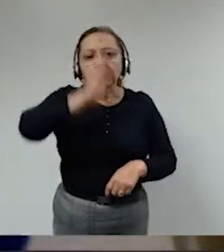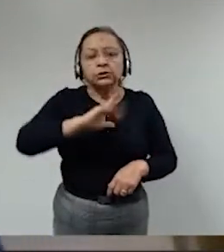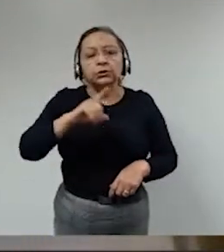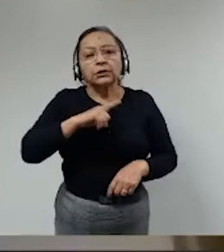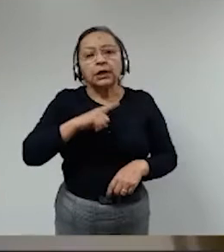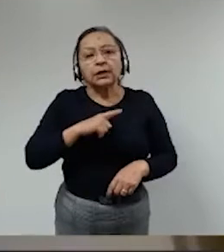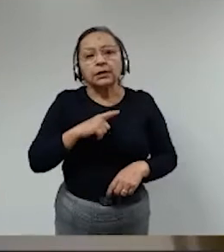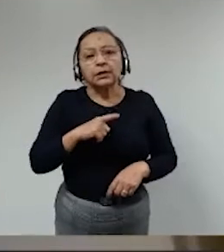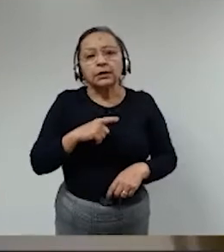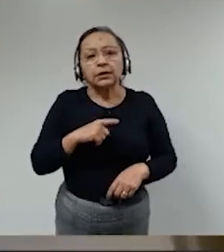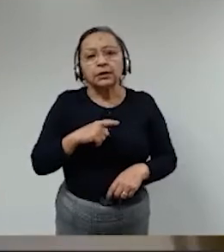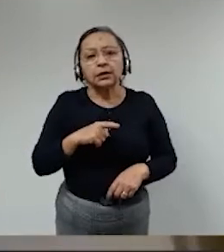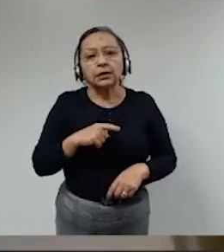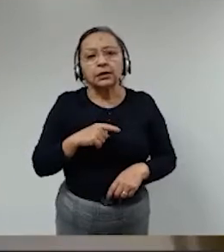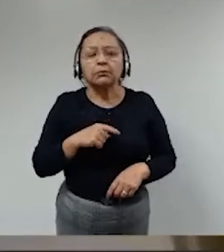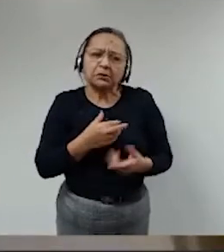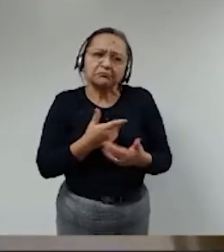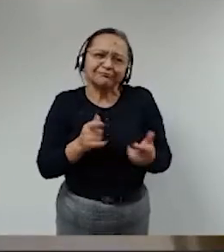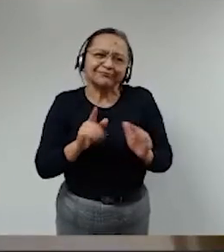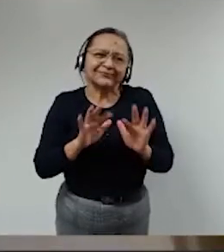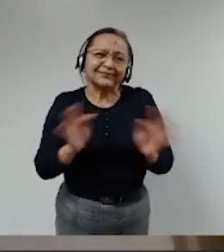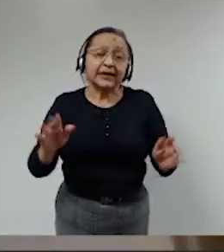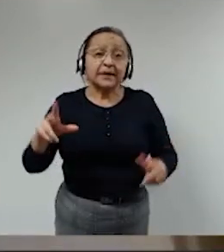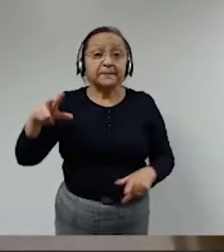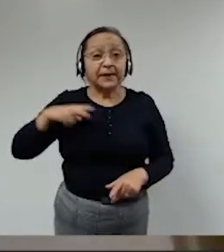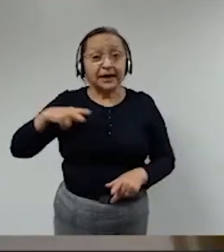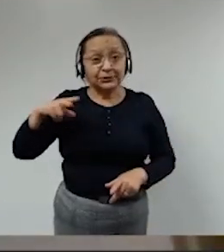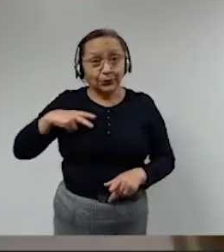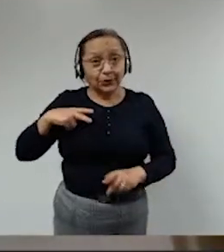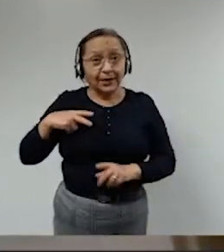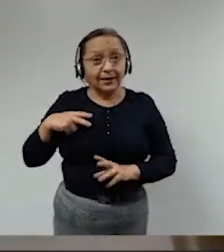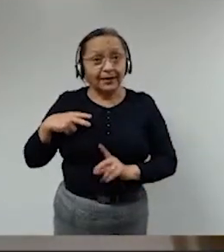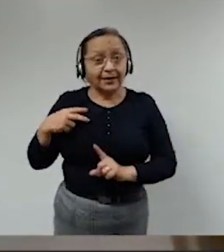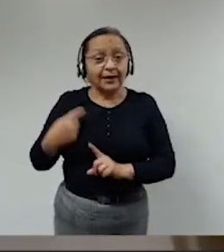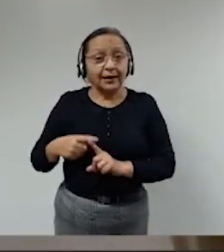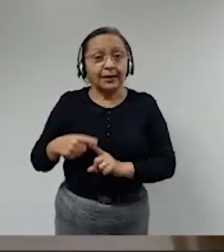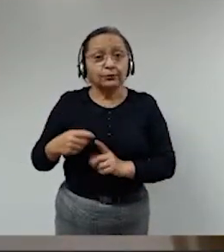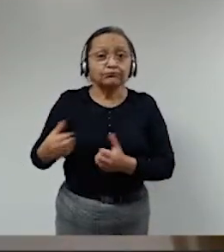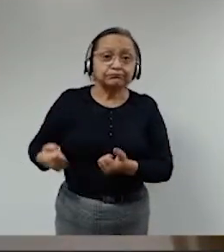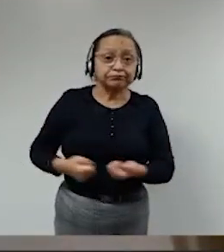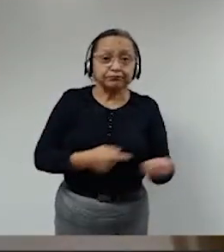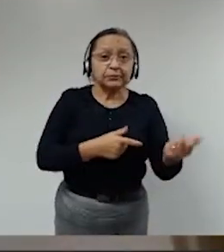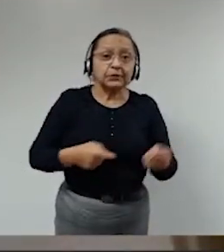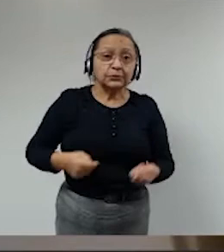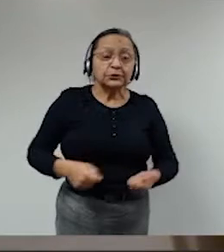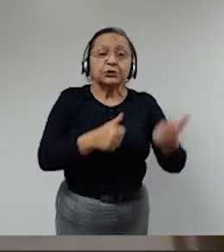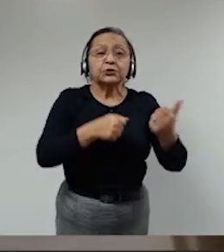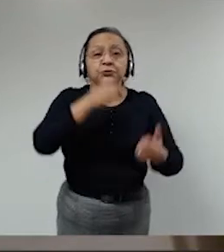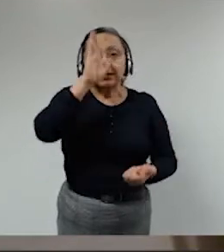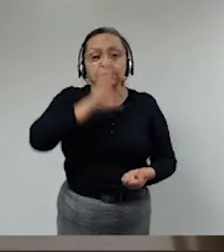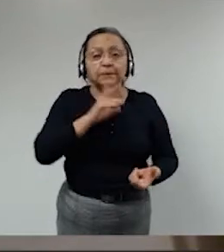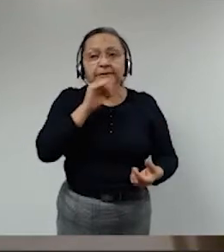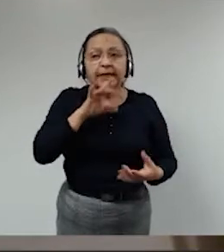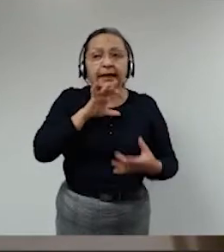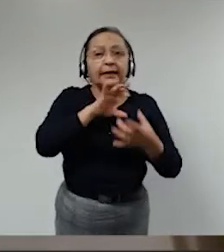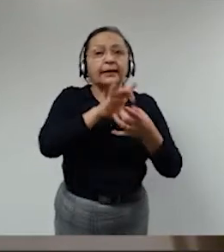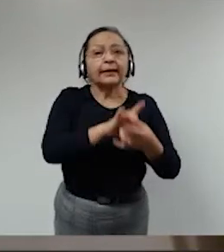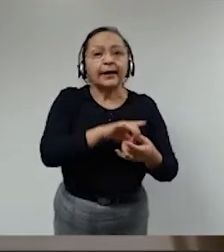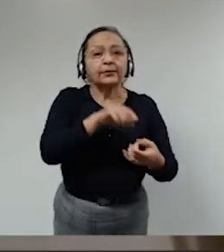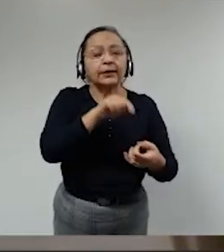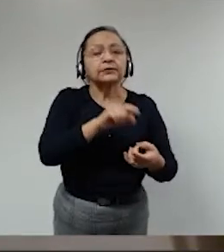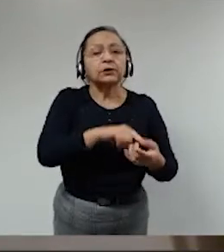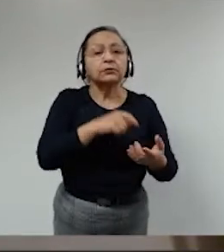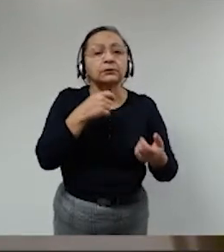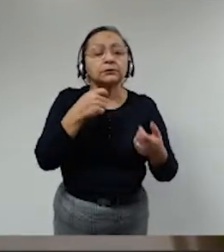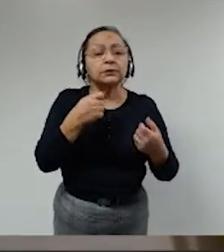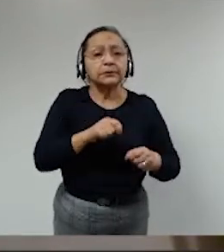acho que é muito particular, em que os subsídios brasileiros estão relacionados e são necessariamente